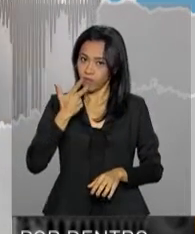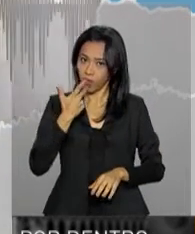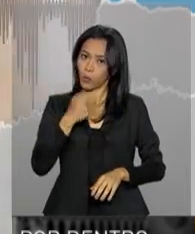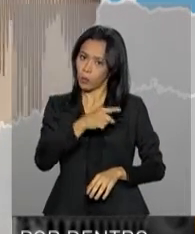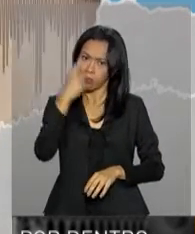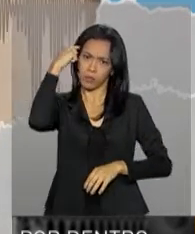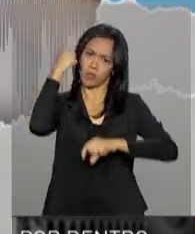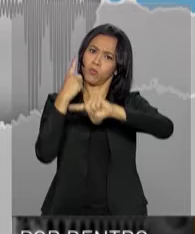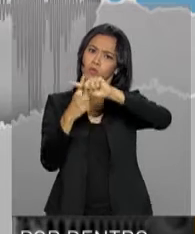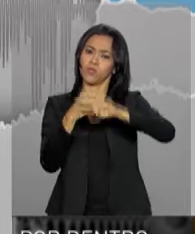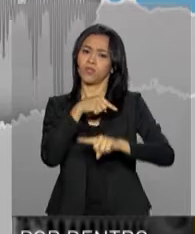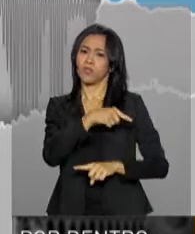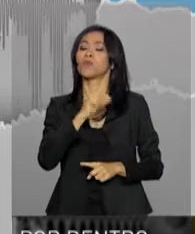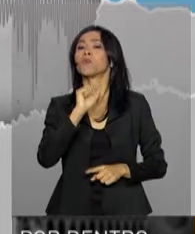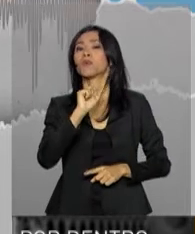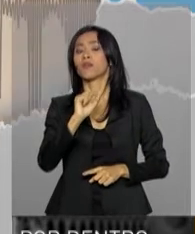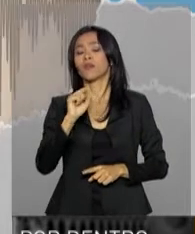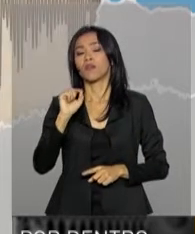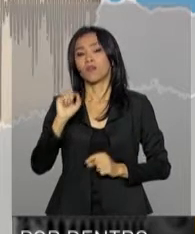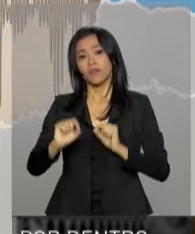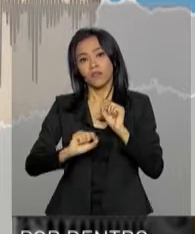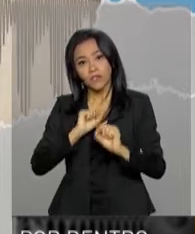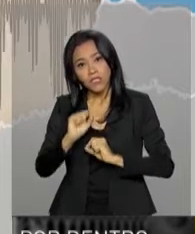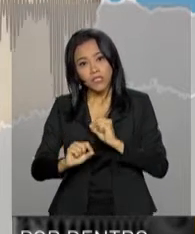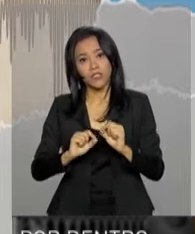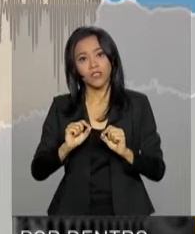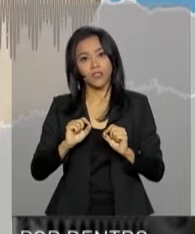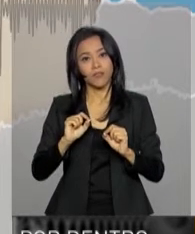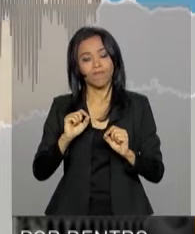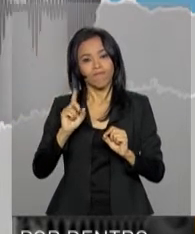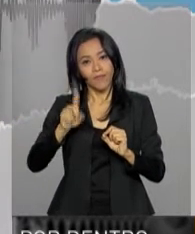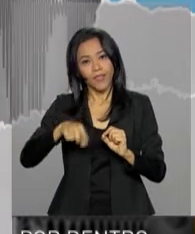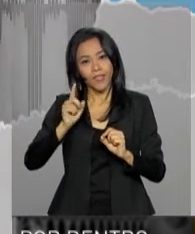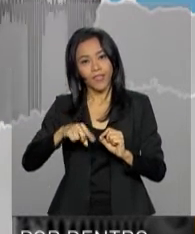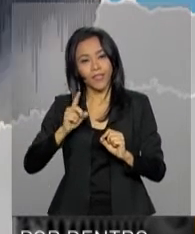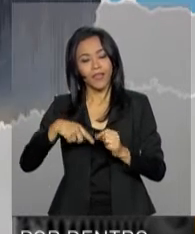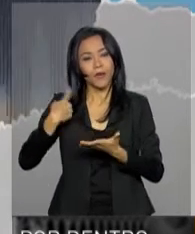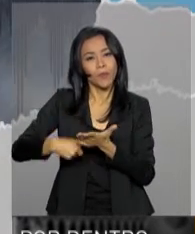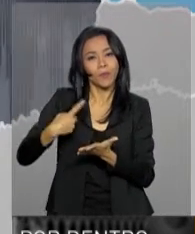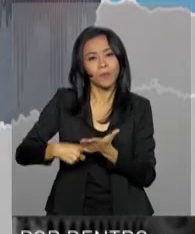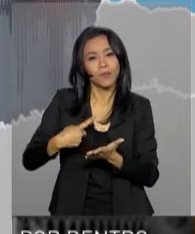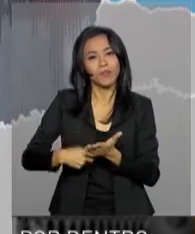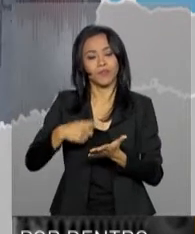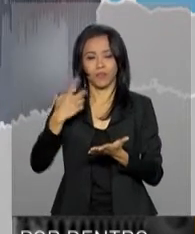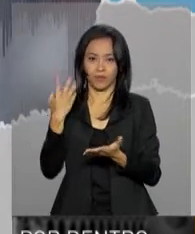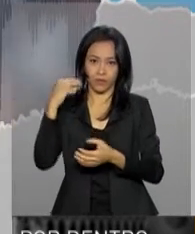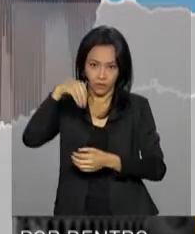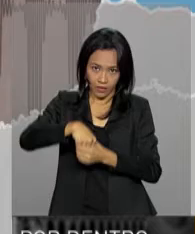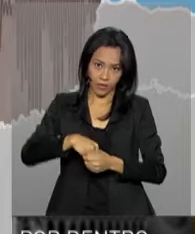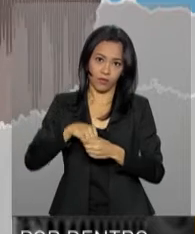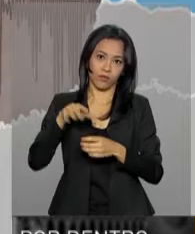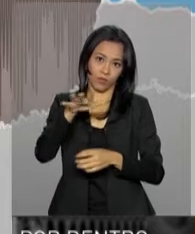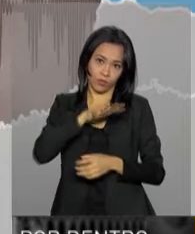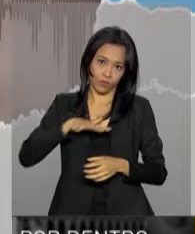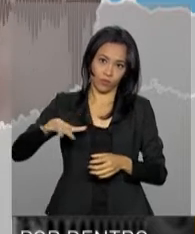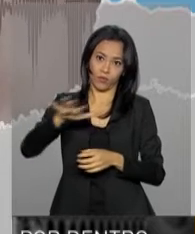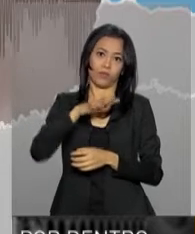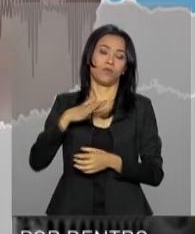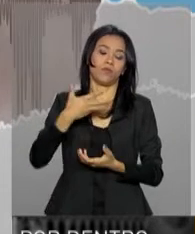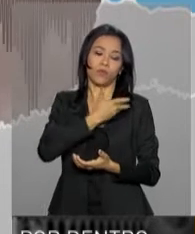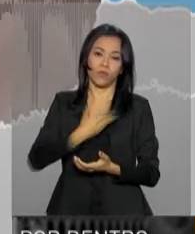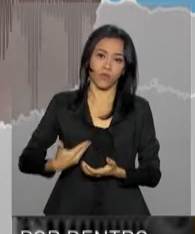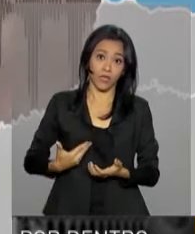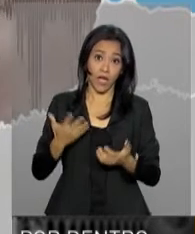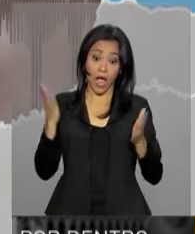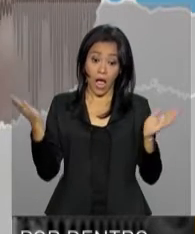em relação ao andamento de ativas ali que fazem parte da agenda microeconômica do governo agora nem se nessa reta